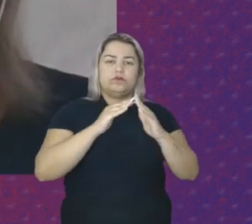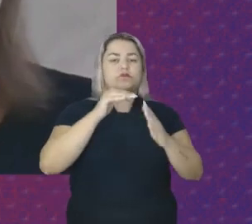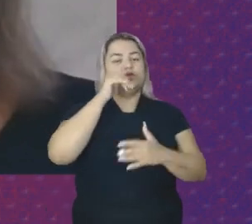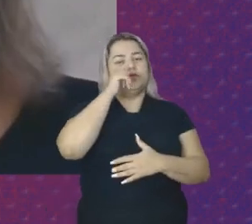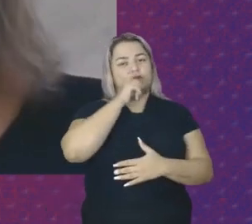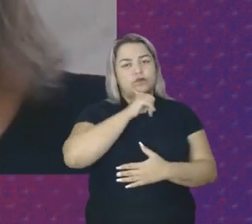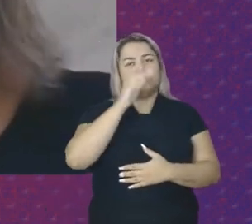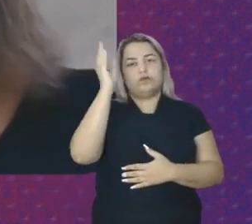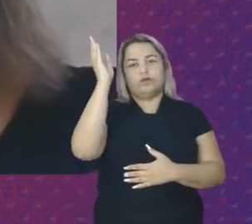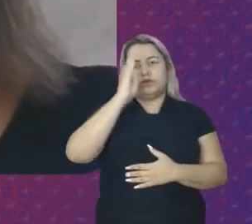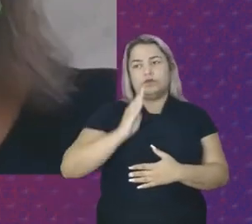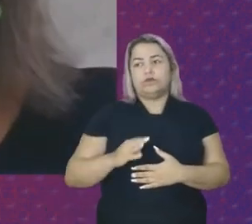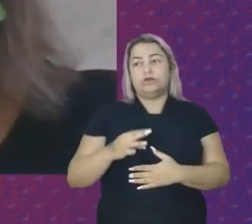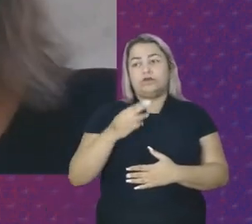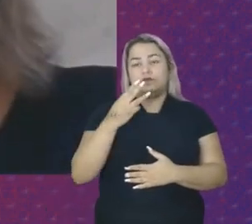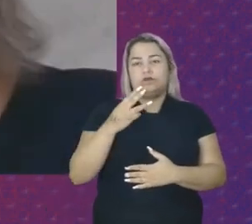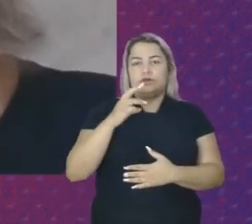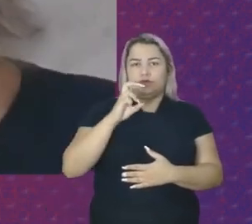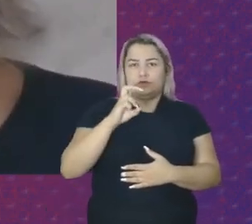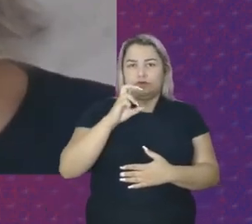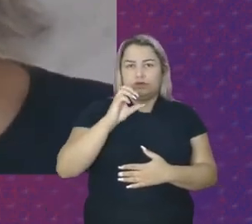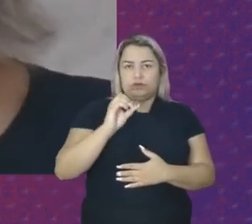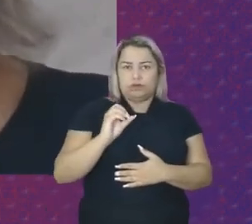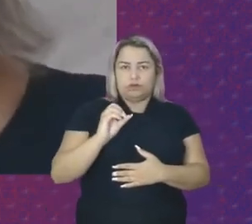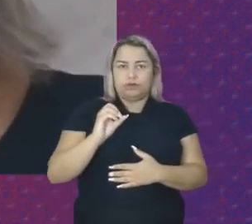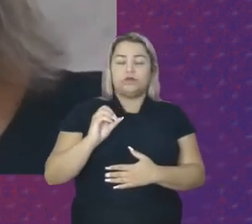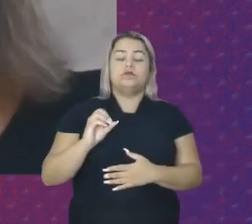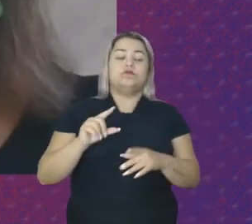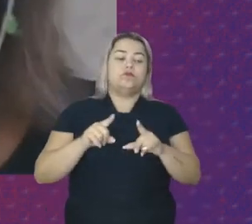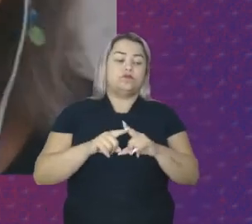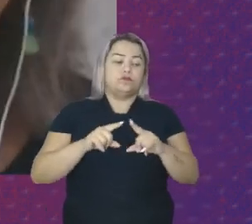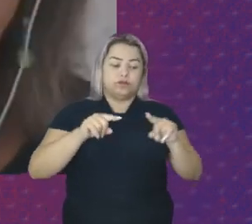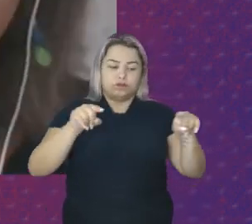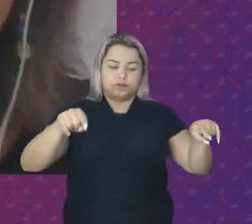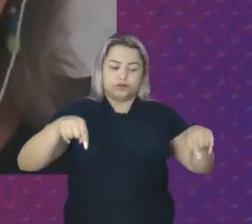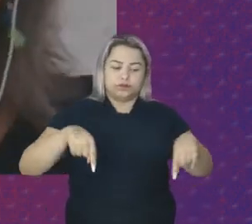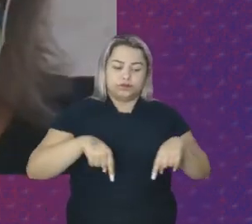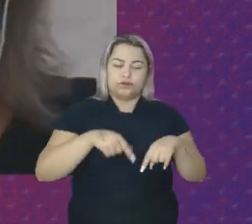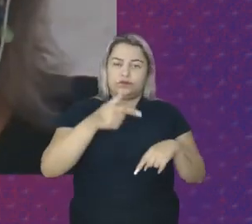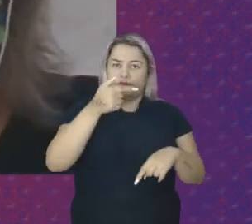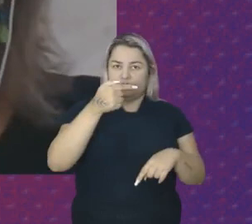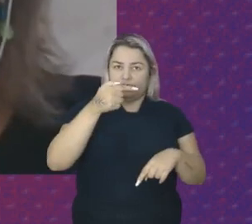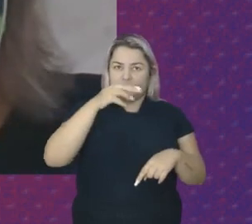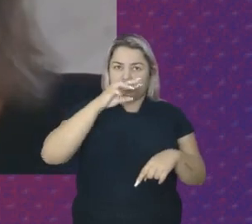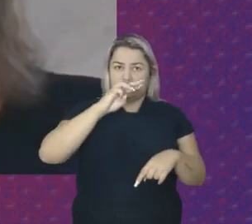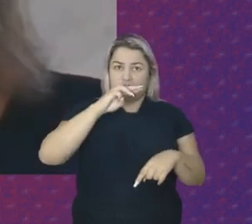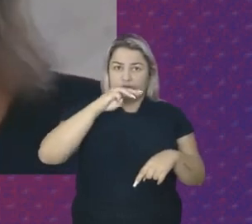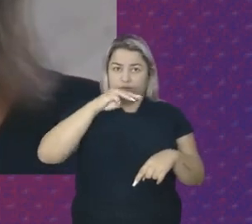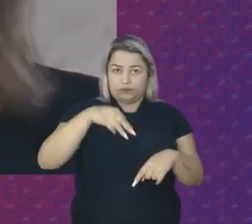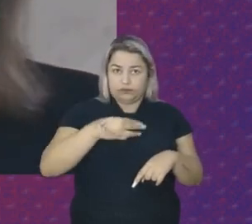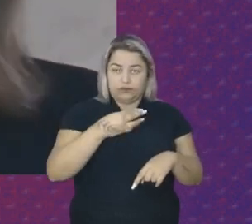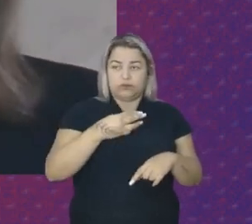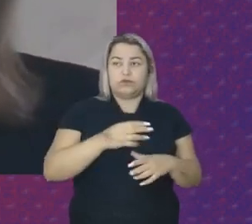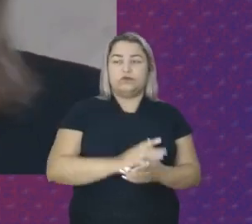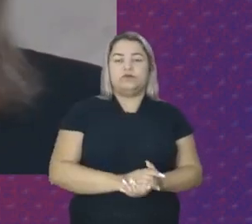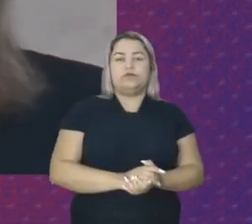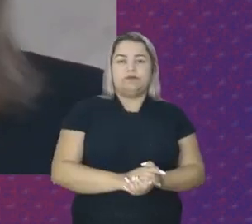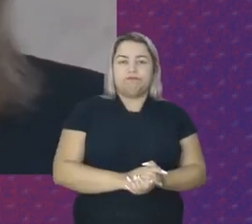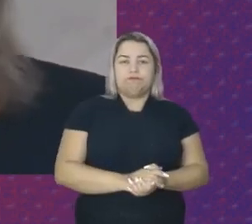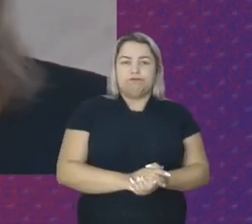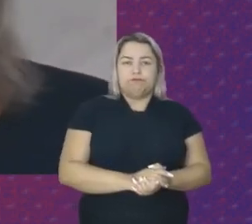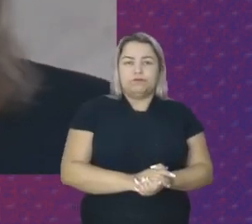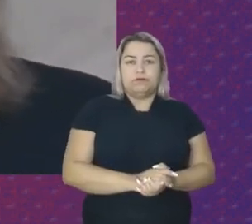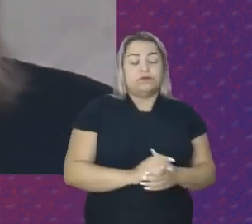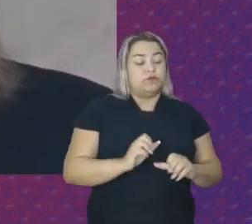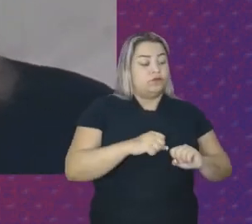de 3.500 metros quadrados, dentro de um terreno de 7.000 metros quadrados. Então, isso foi uma